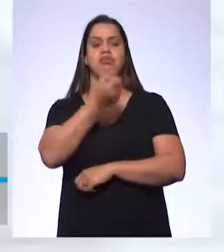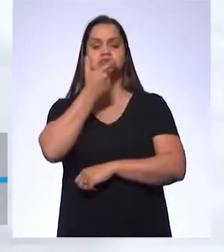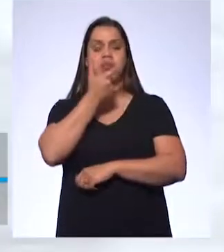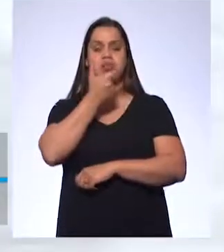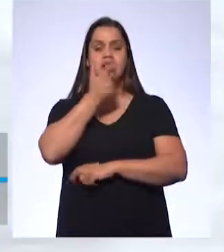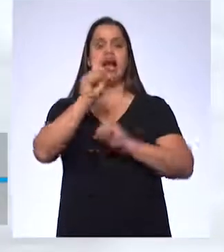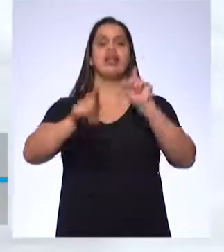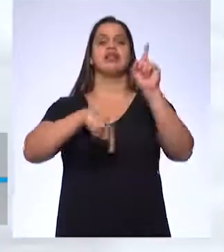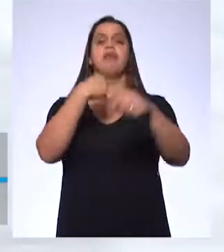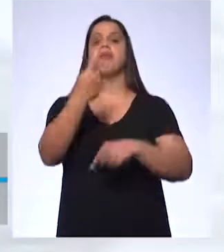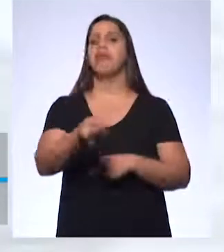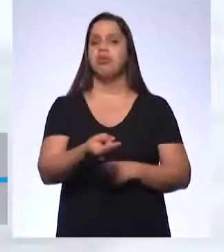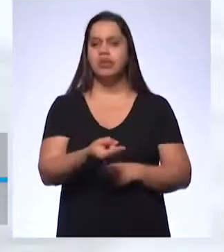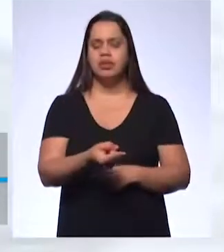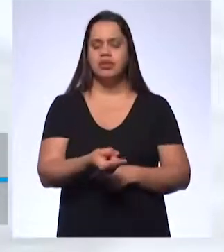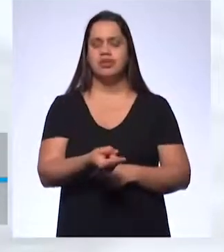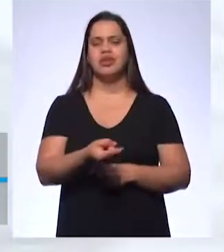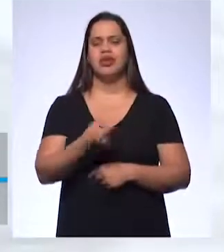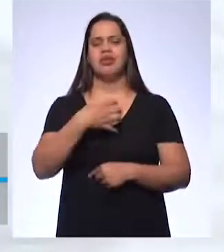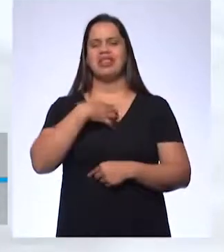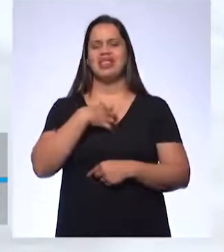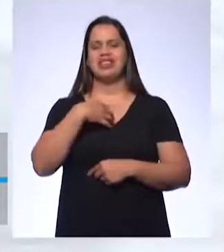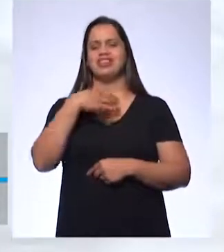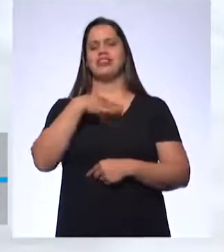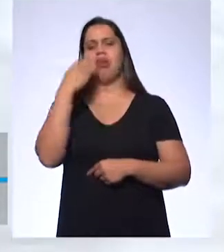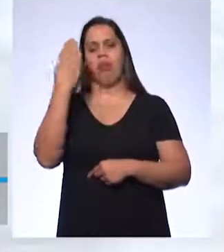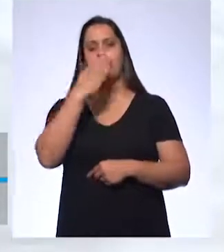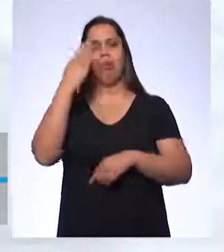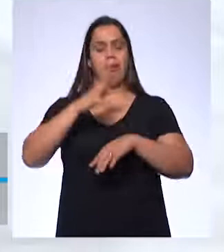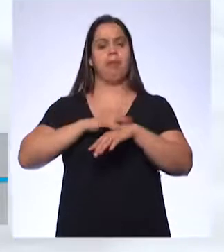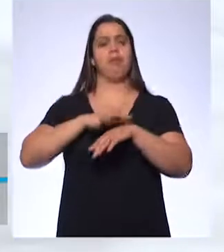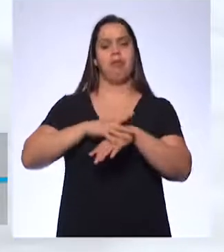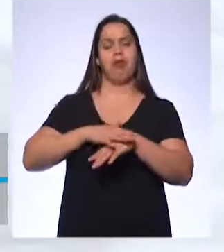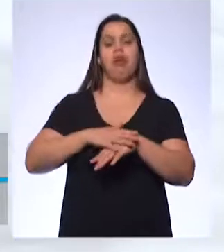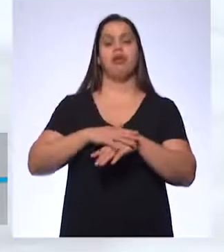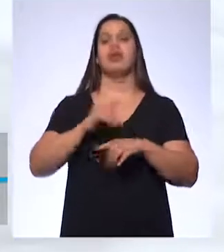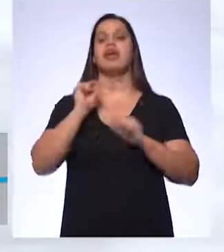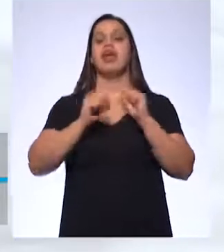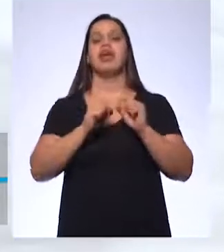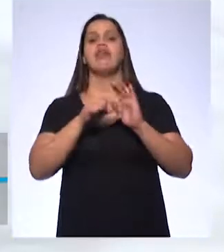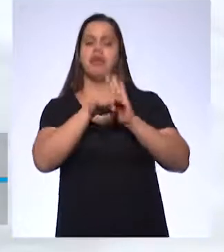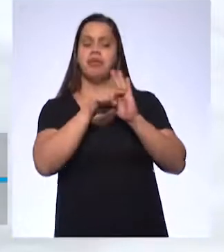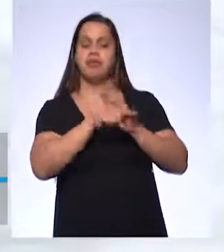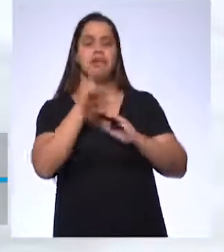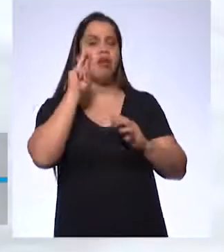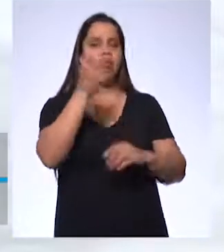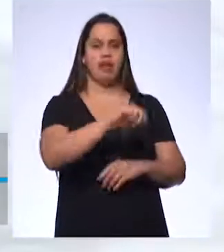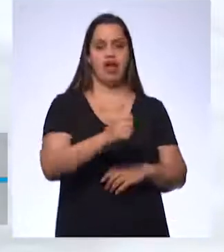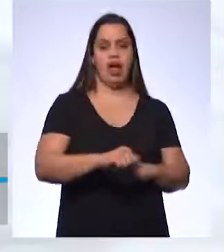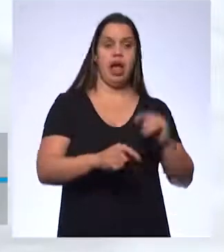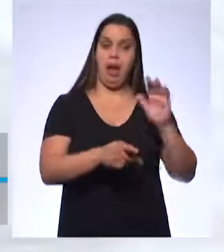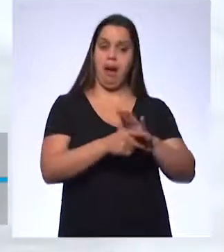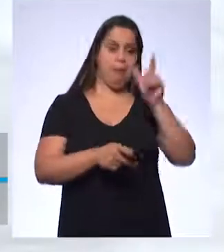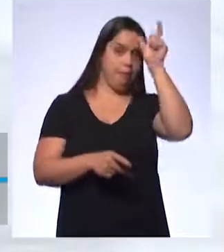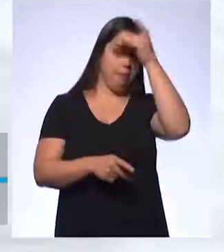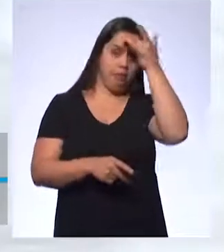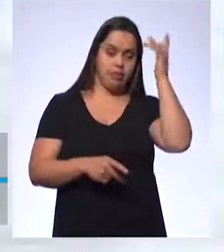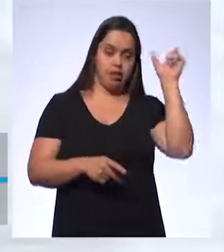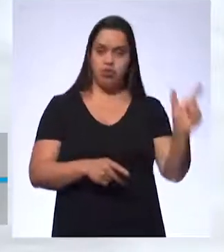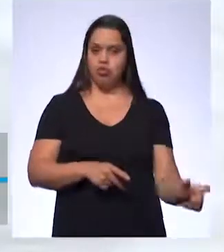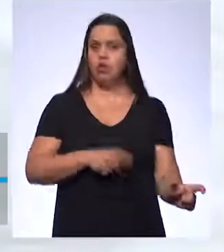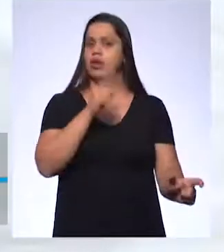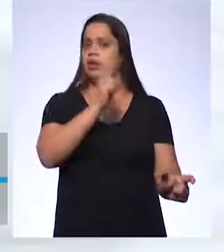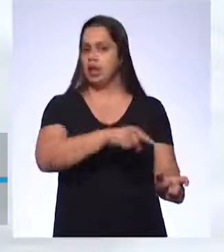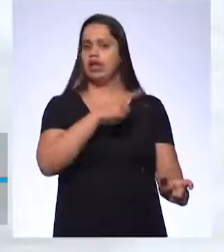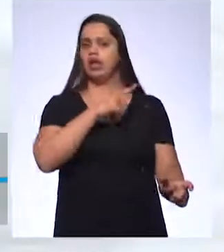Eu? Quem que vai ver isso? Sua mãe? Não, é o médico, tá? O cara que estudou para isso. Tá? O cara estudou lá 10 anos para isso, e às vezes ele comete